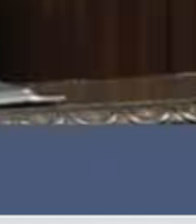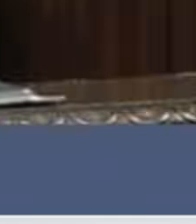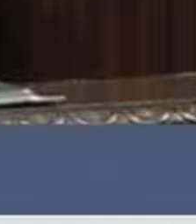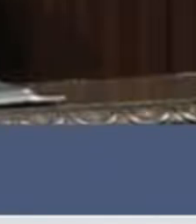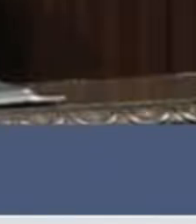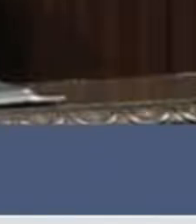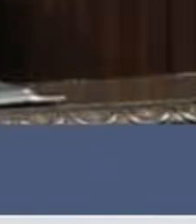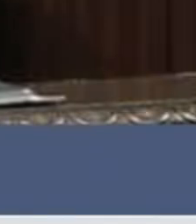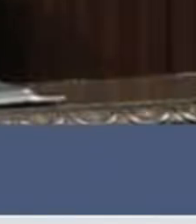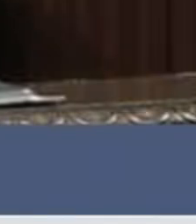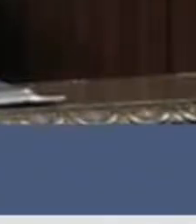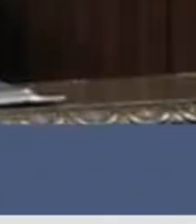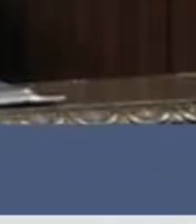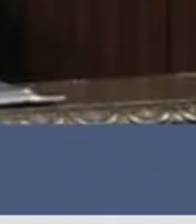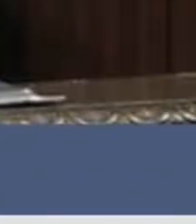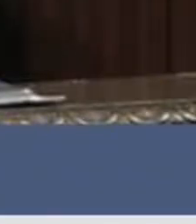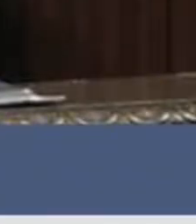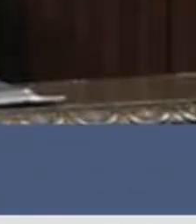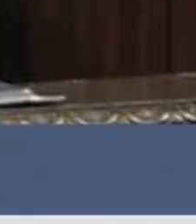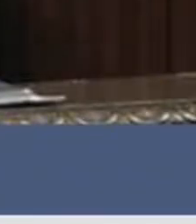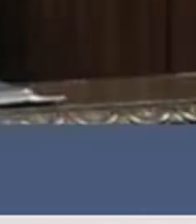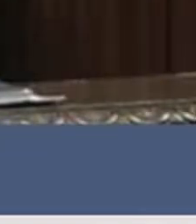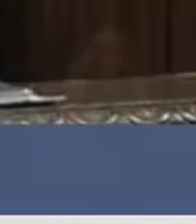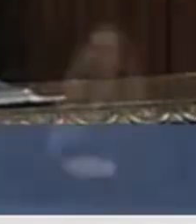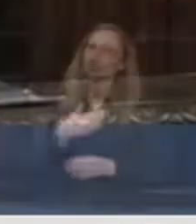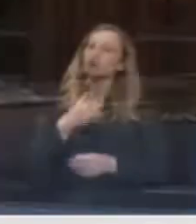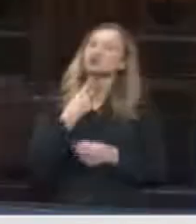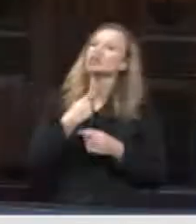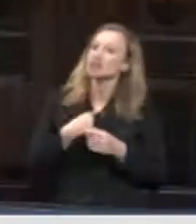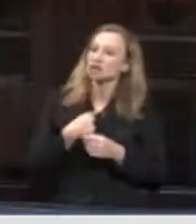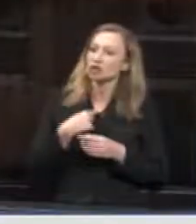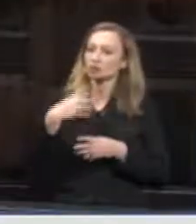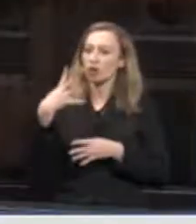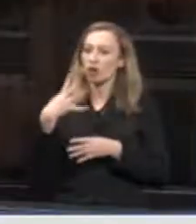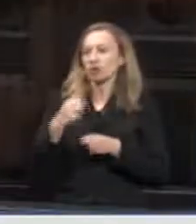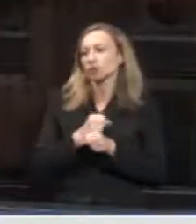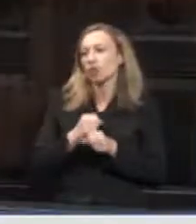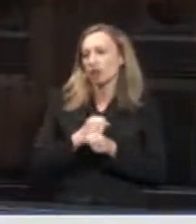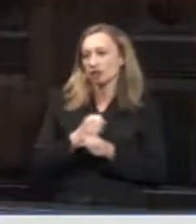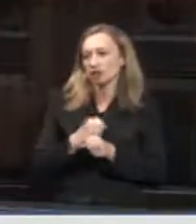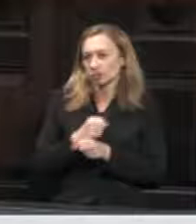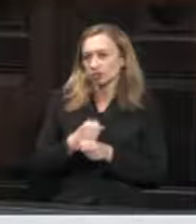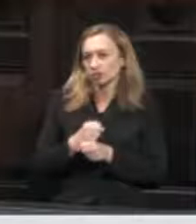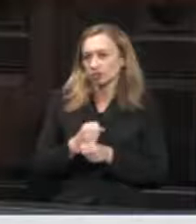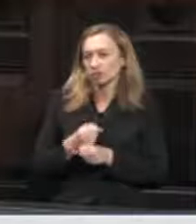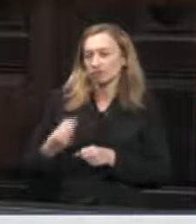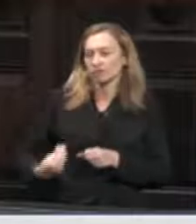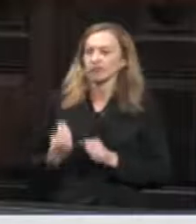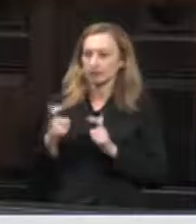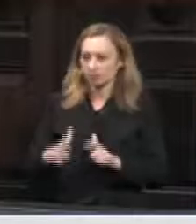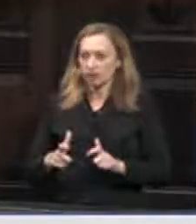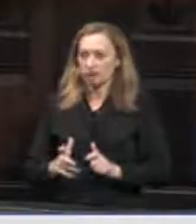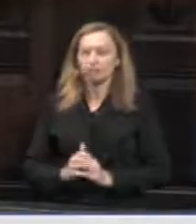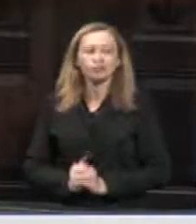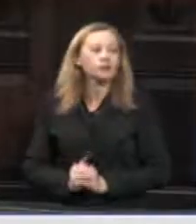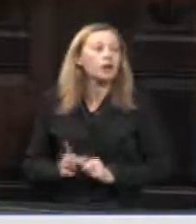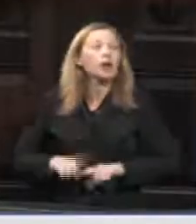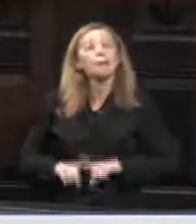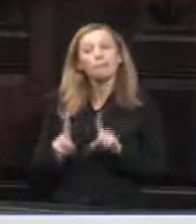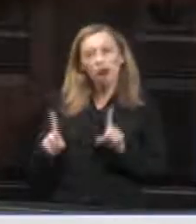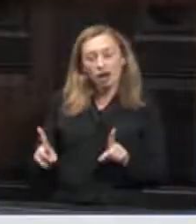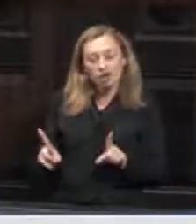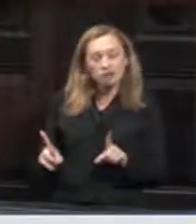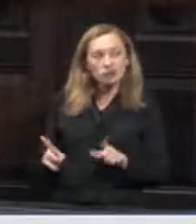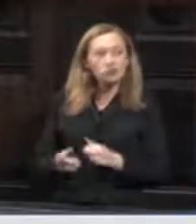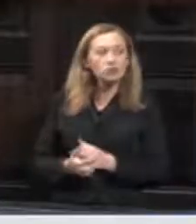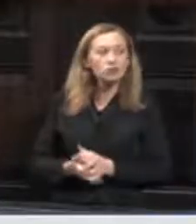das intenções do meu mandato durante os 4 anos que vamos permanecer aqui. Mas o